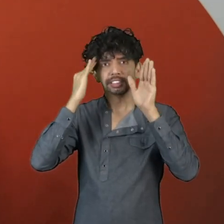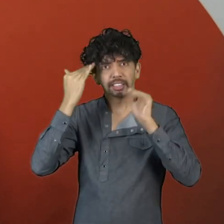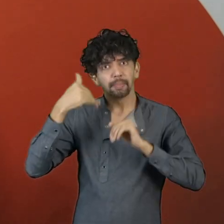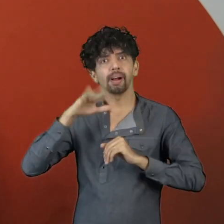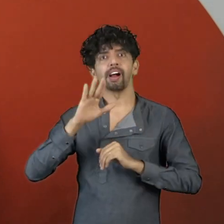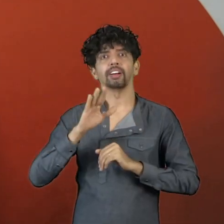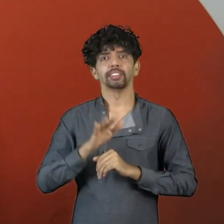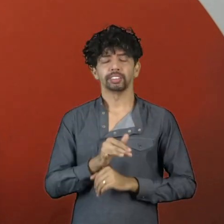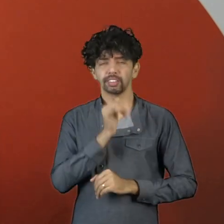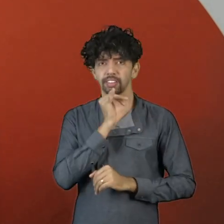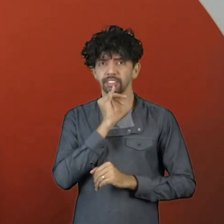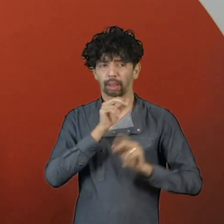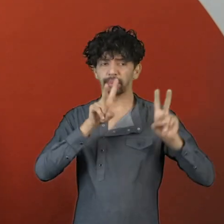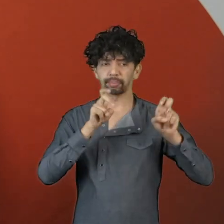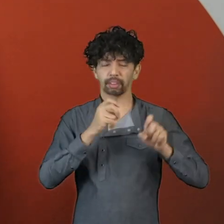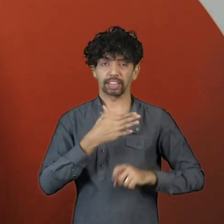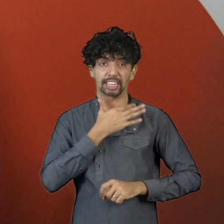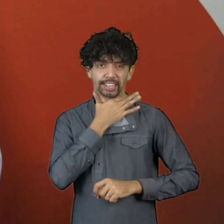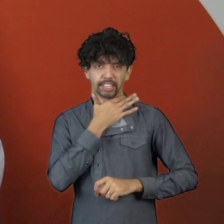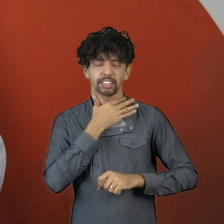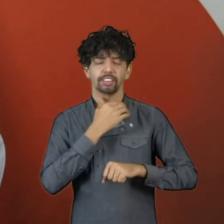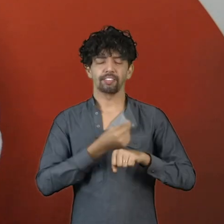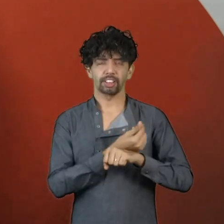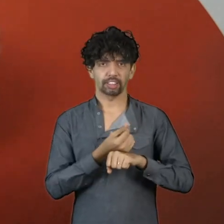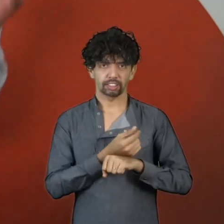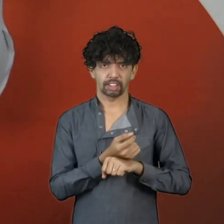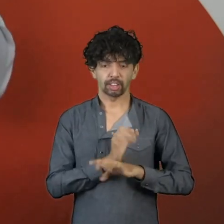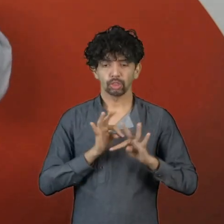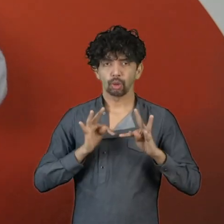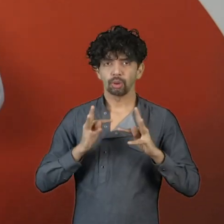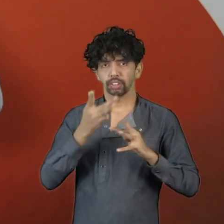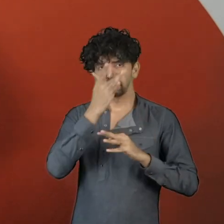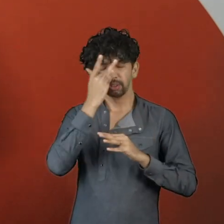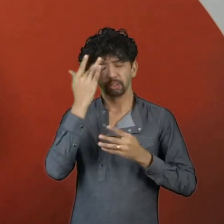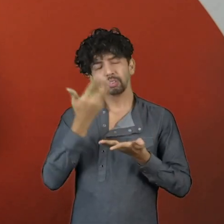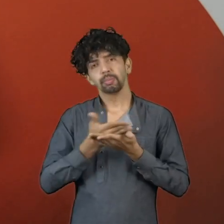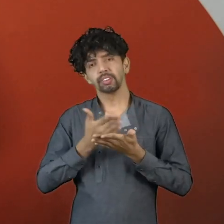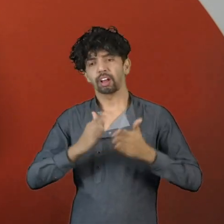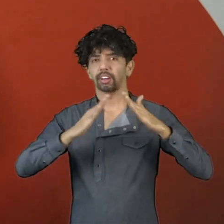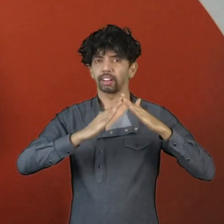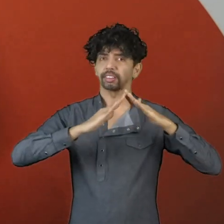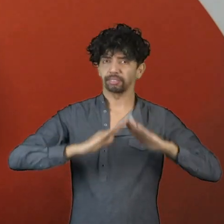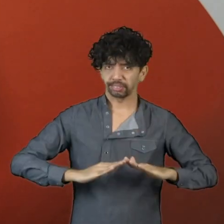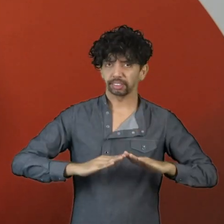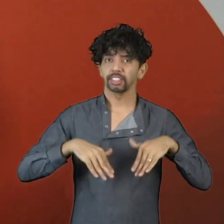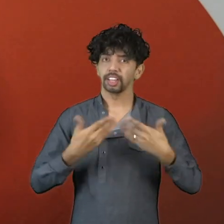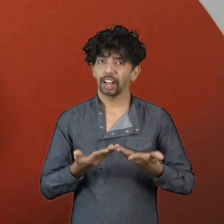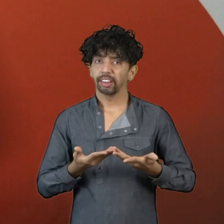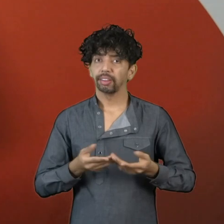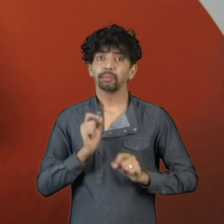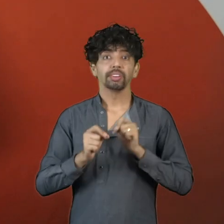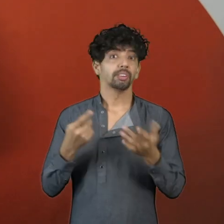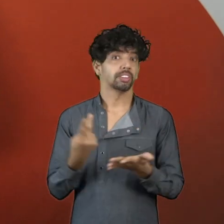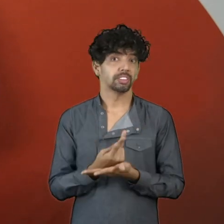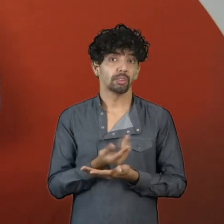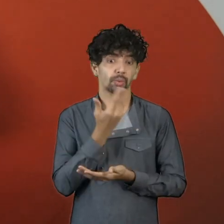Vamos voltar aqui para a crise financeira. Todas as famílias foram para dentro dos seus lares. O que ocorreu? Aumento